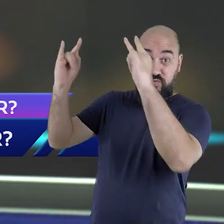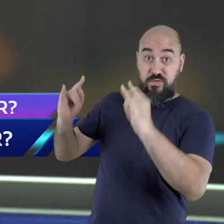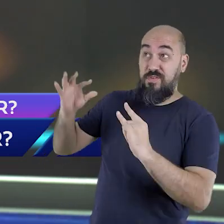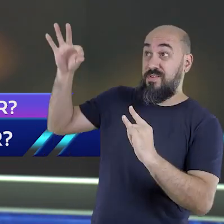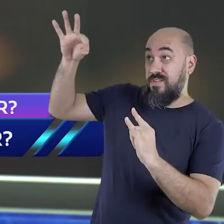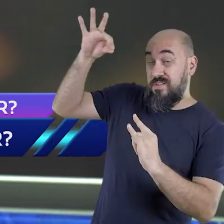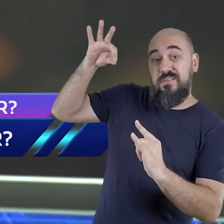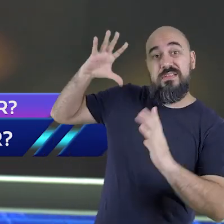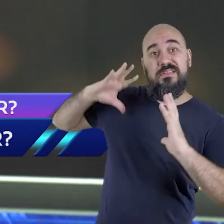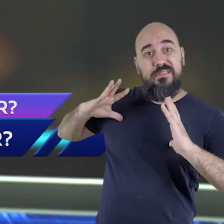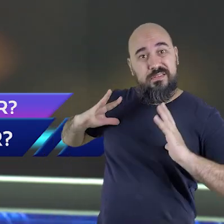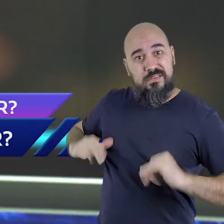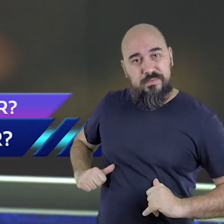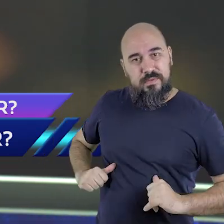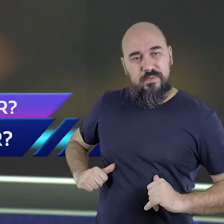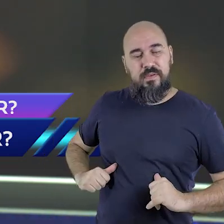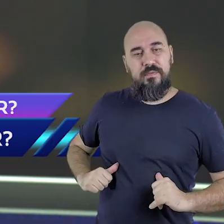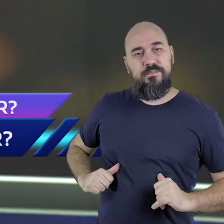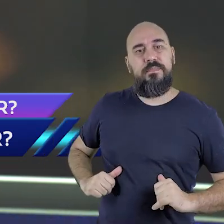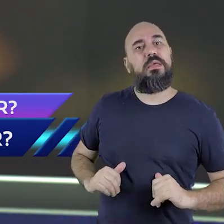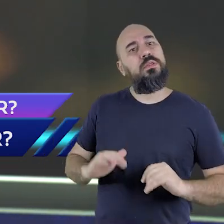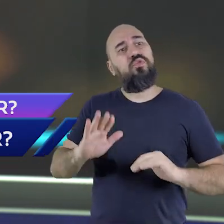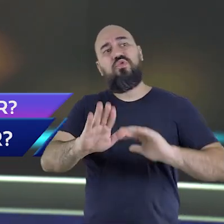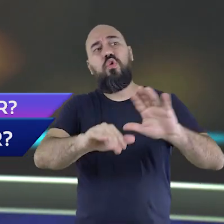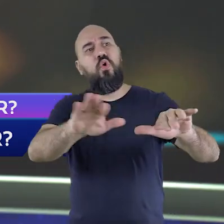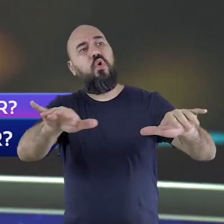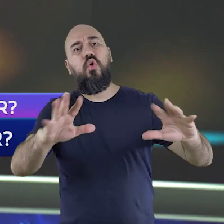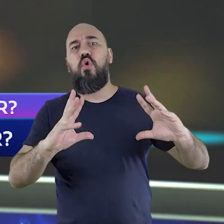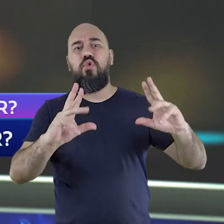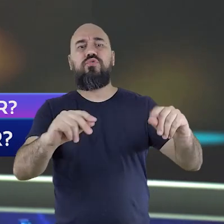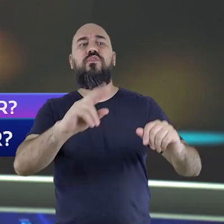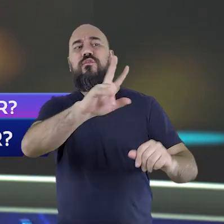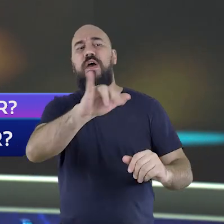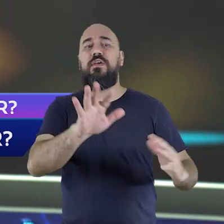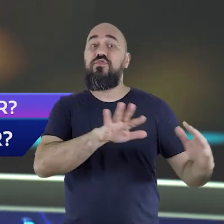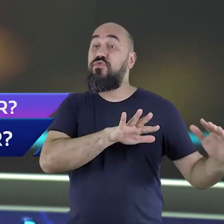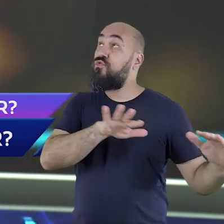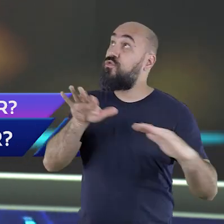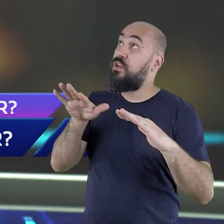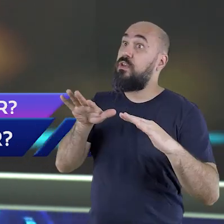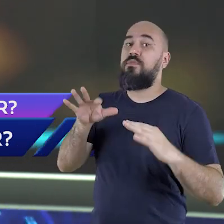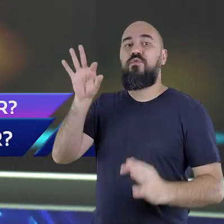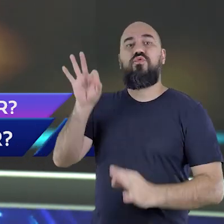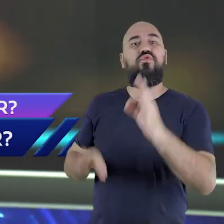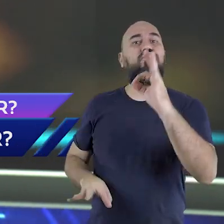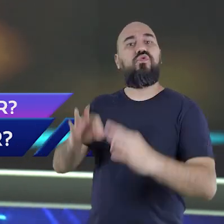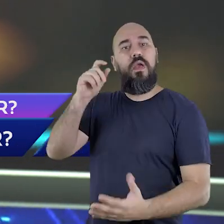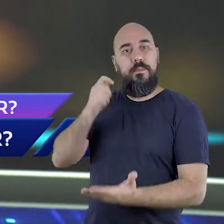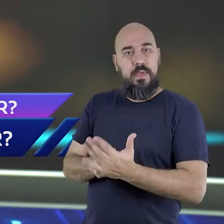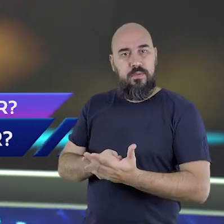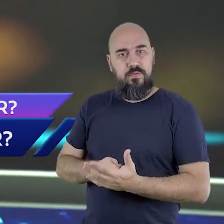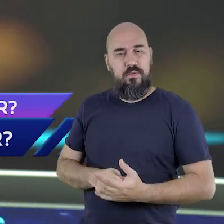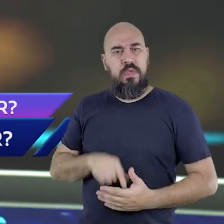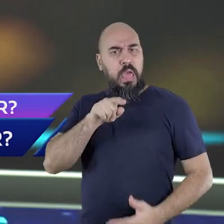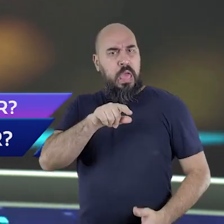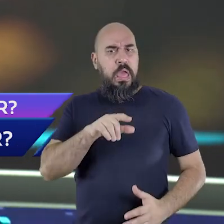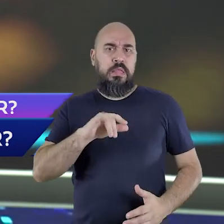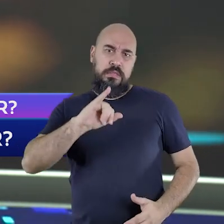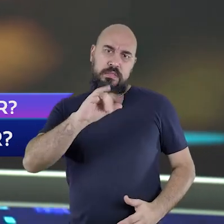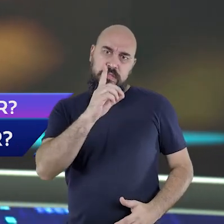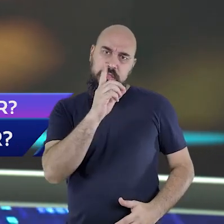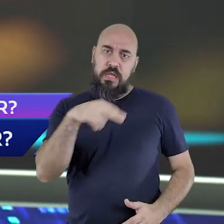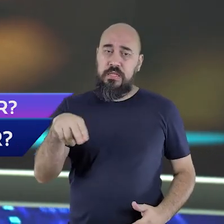seres humanos para o julgamento. E este juízo que Daniel está vendo aqui tem a ver com o céu, com